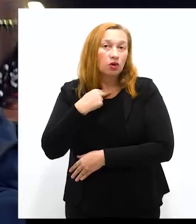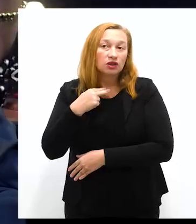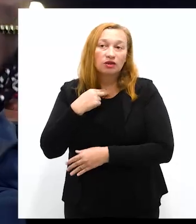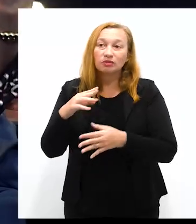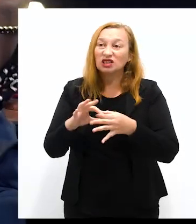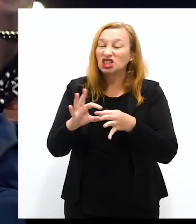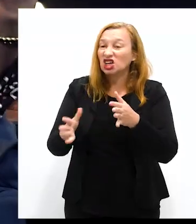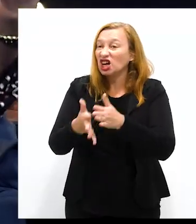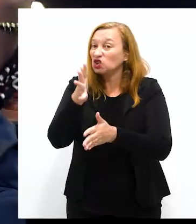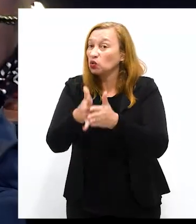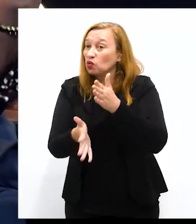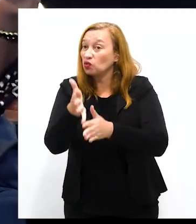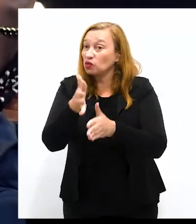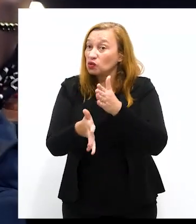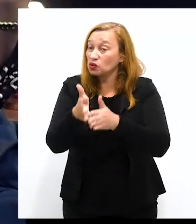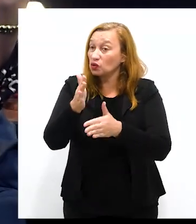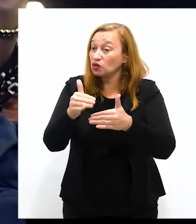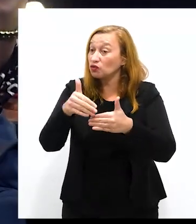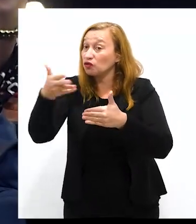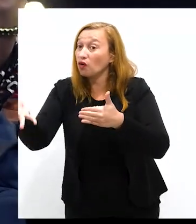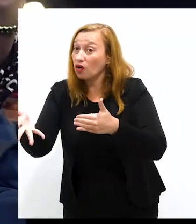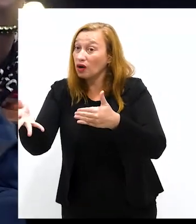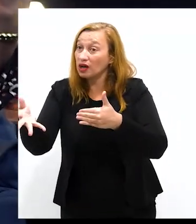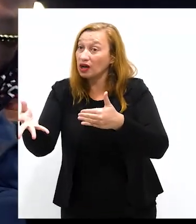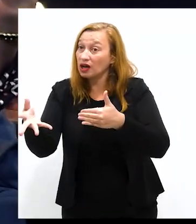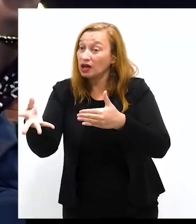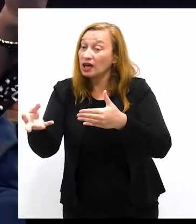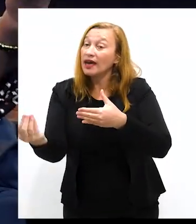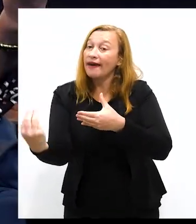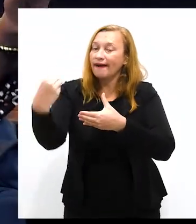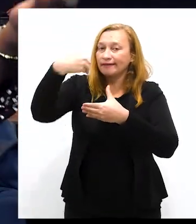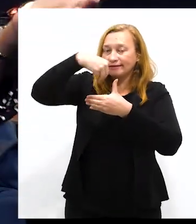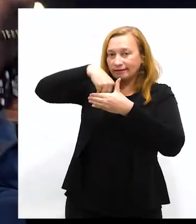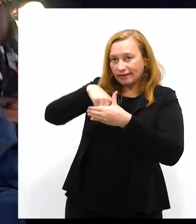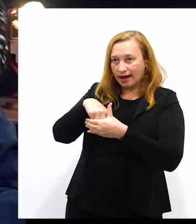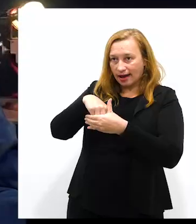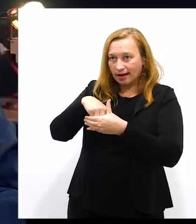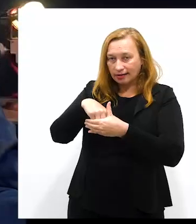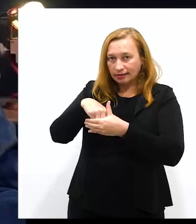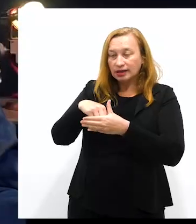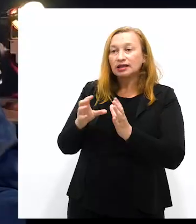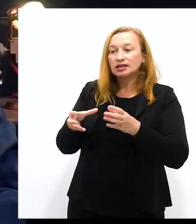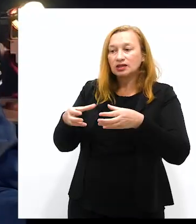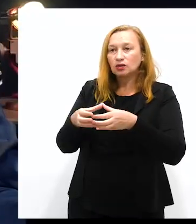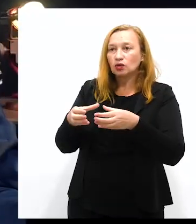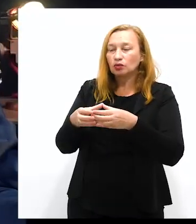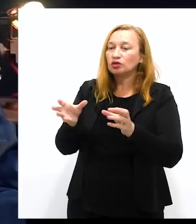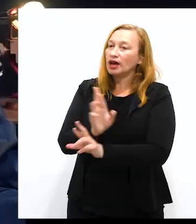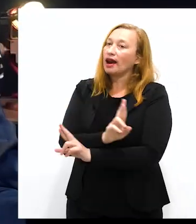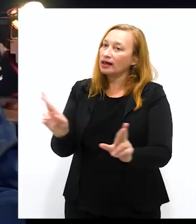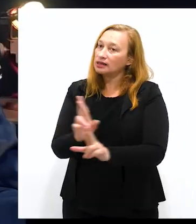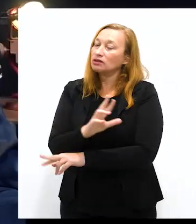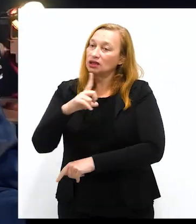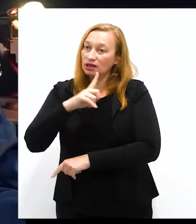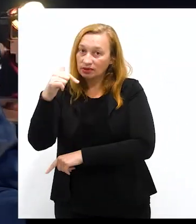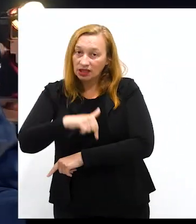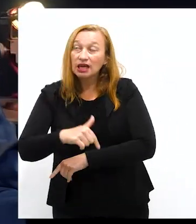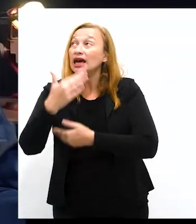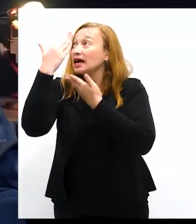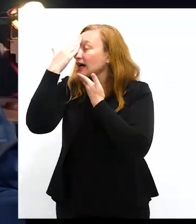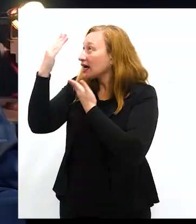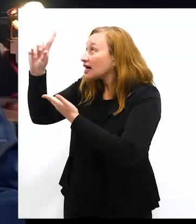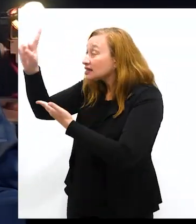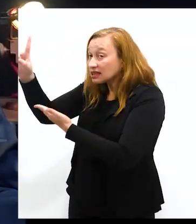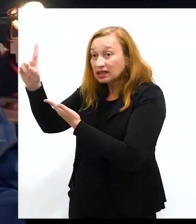Brasil. Então nós não podemos deixar os conflitos externos virem para cá, para essa relação